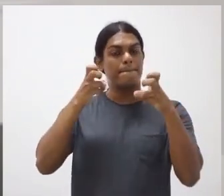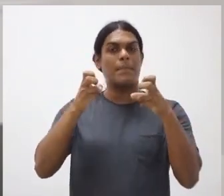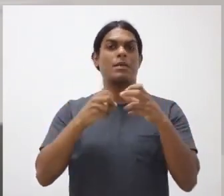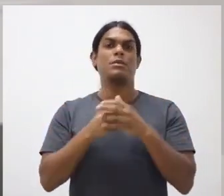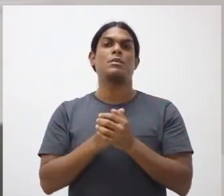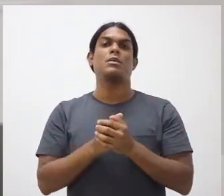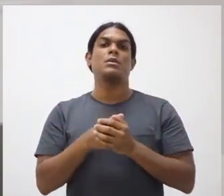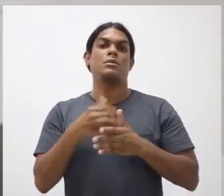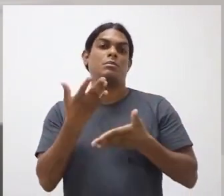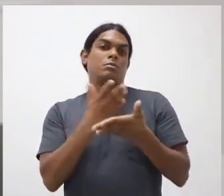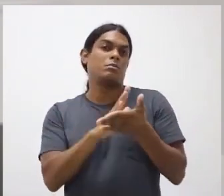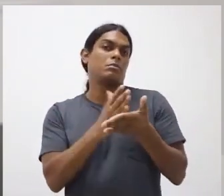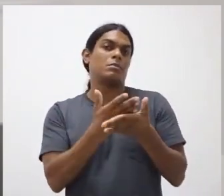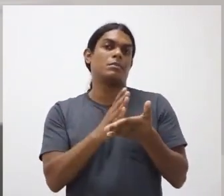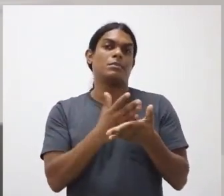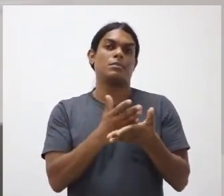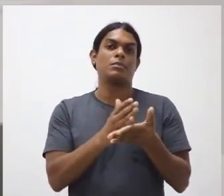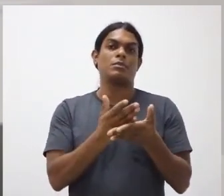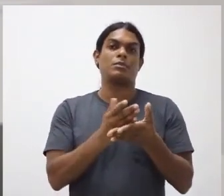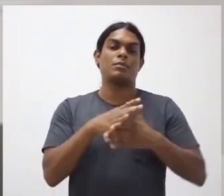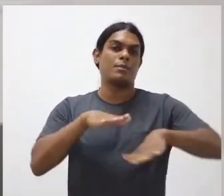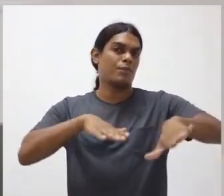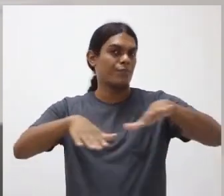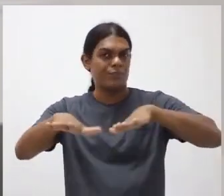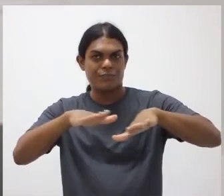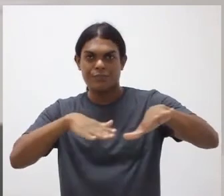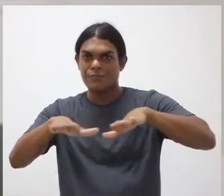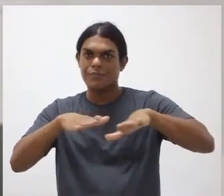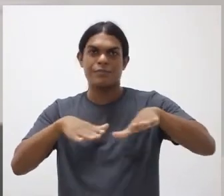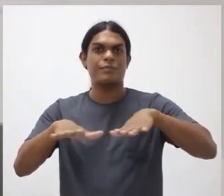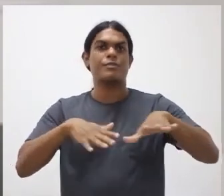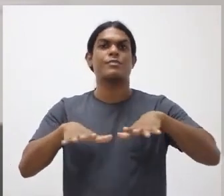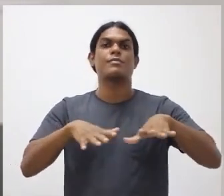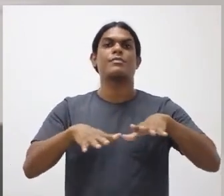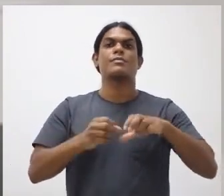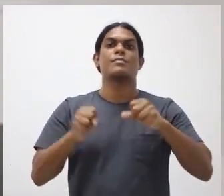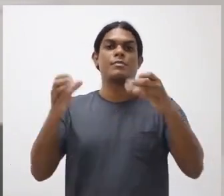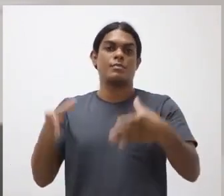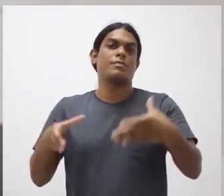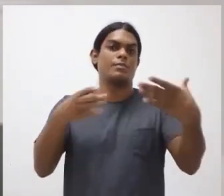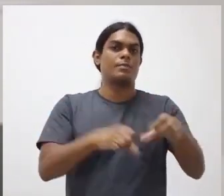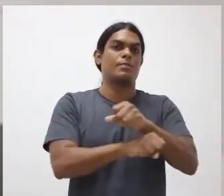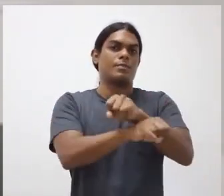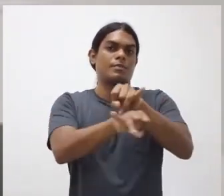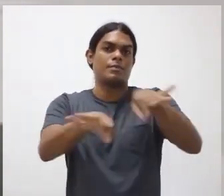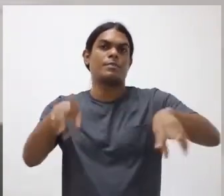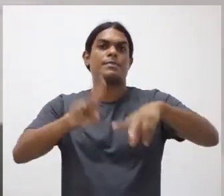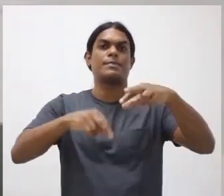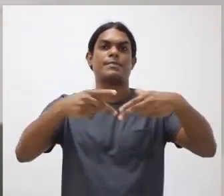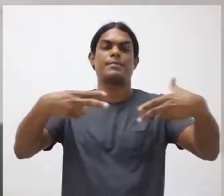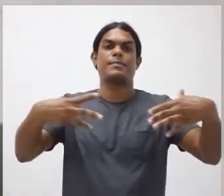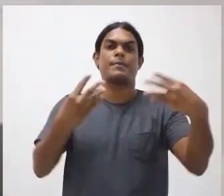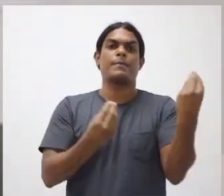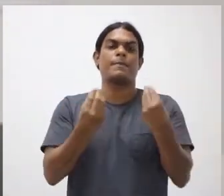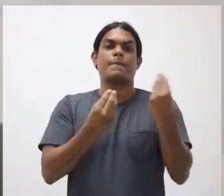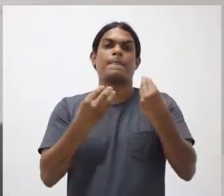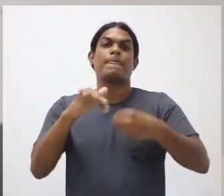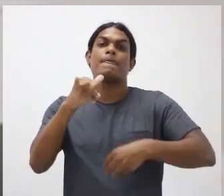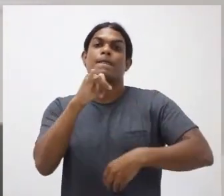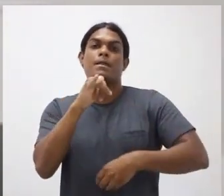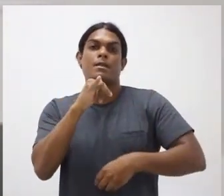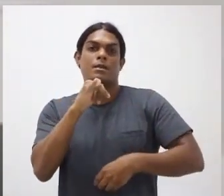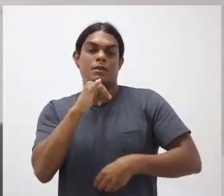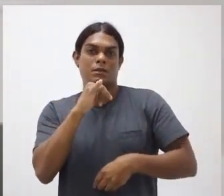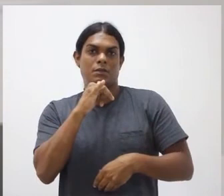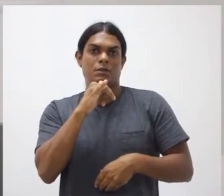alguns procedimentos de movimentação e distribuição de produtos, inclusive com exemplos, como vocês devem ter lido o exemplo do supermercado